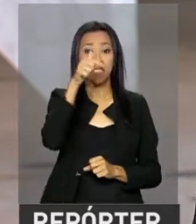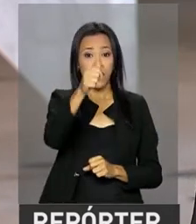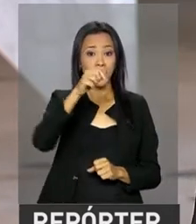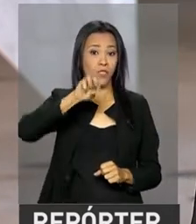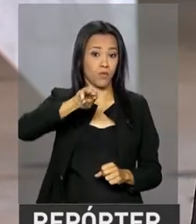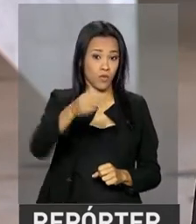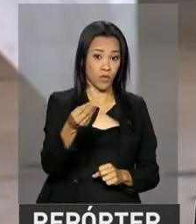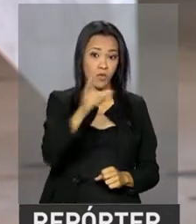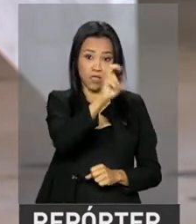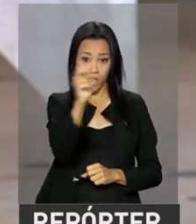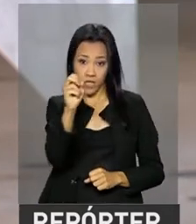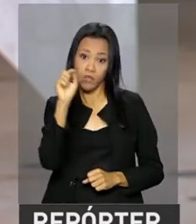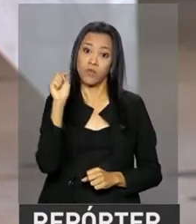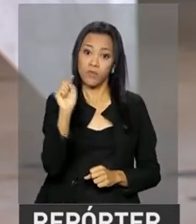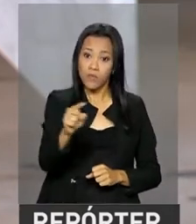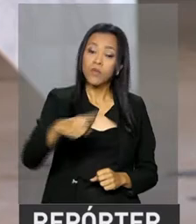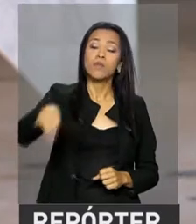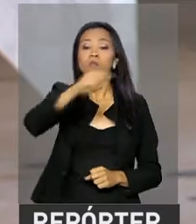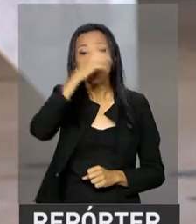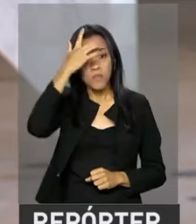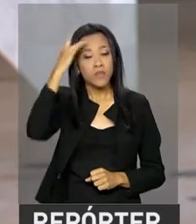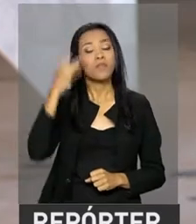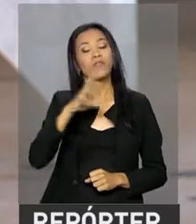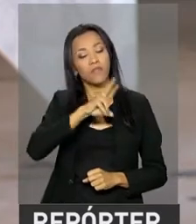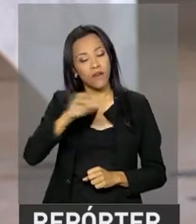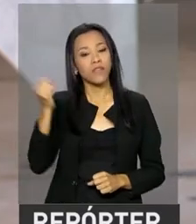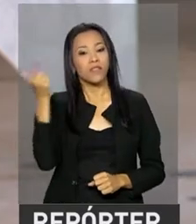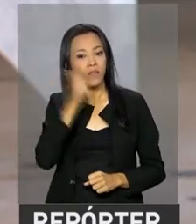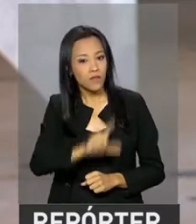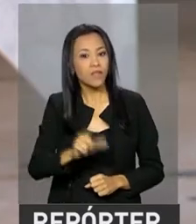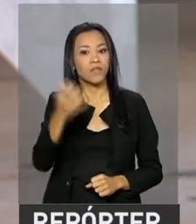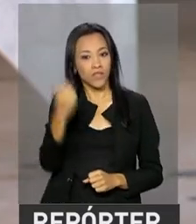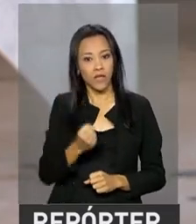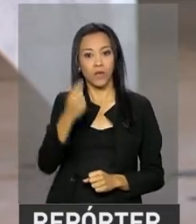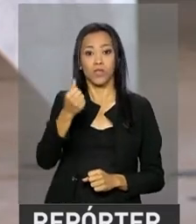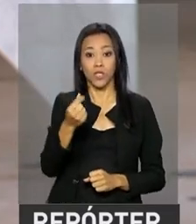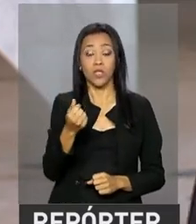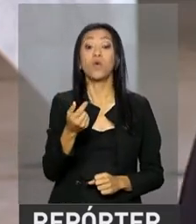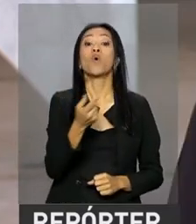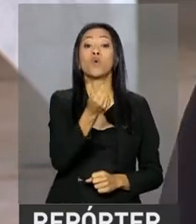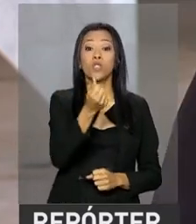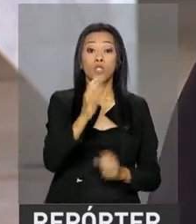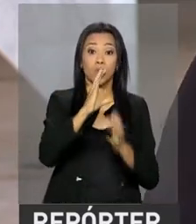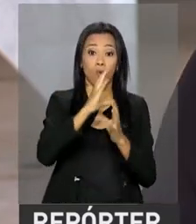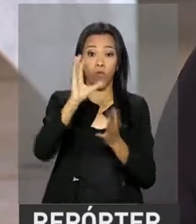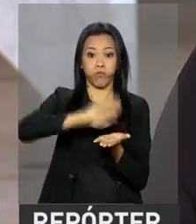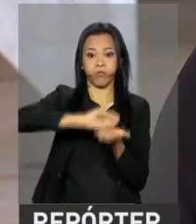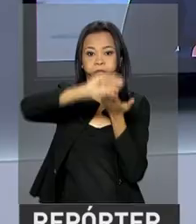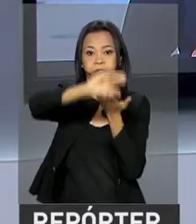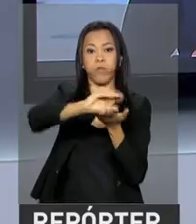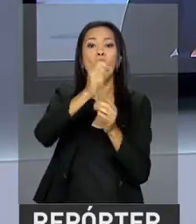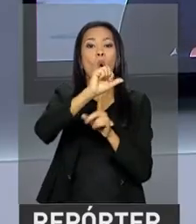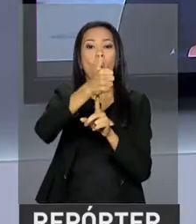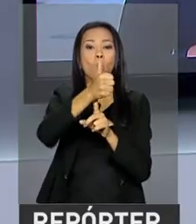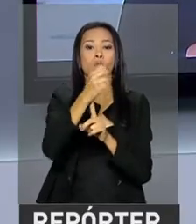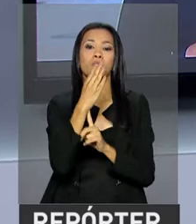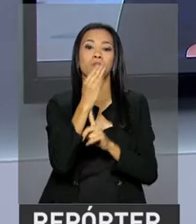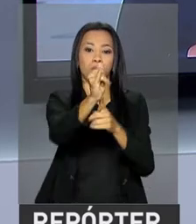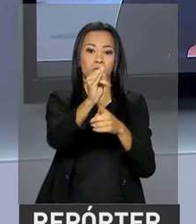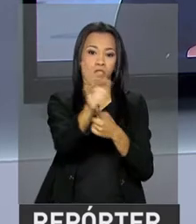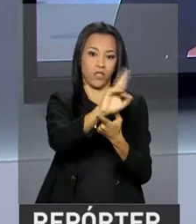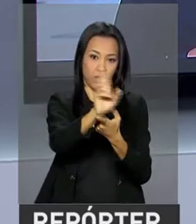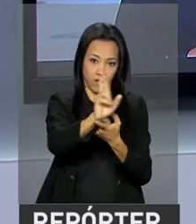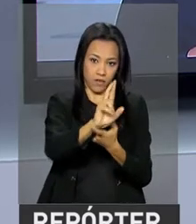de trabalhadores que vão ser beneficiados. E o valor disponível, Leandro, é de quase 11 bilhões de